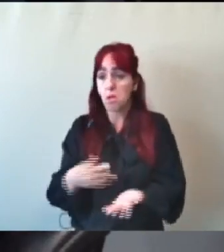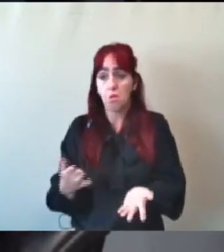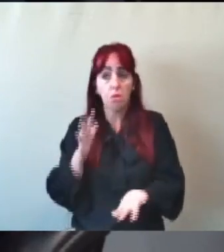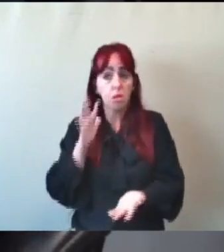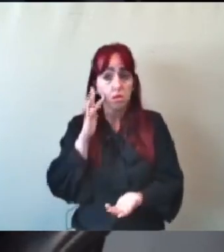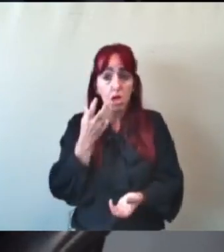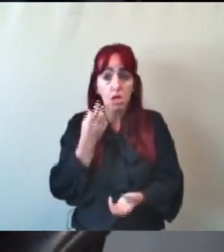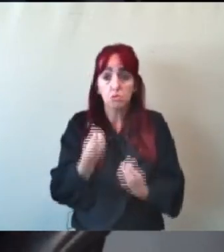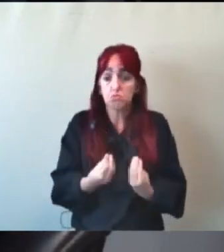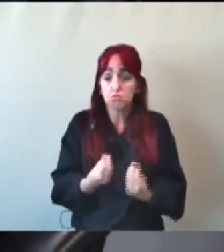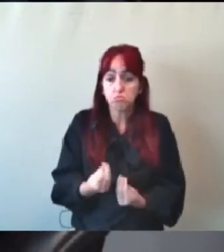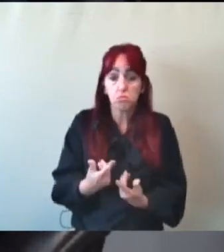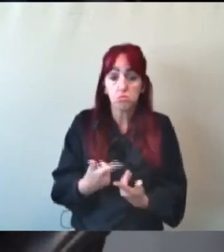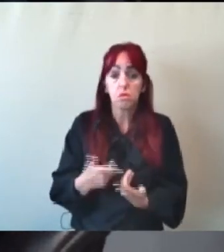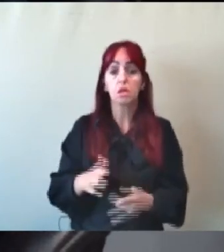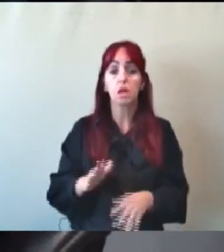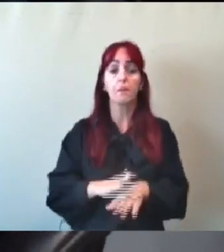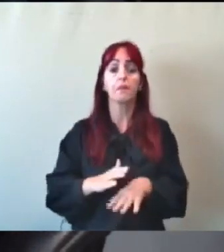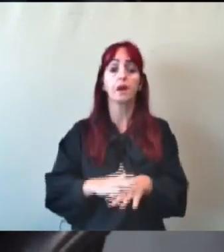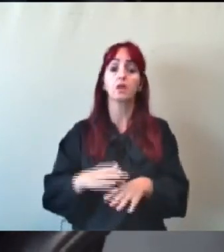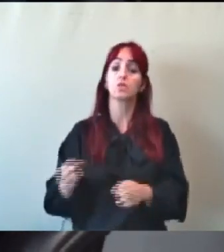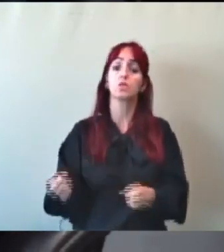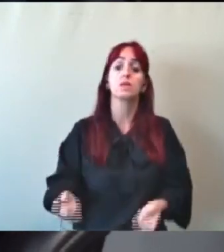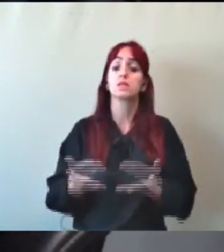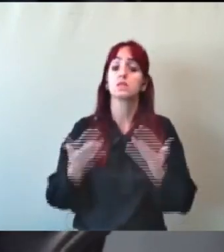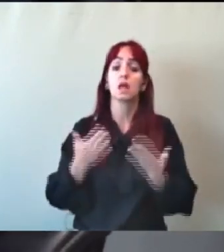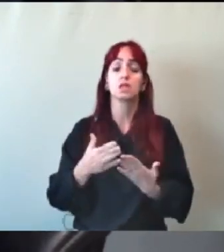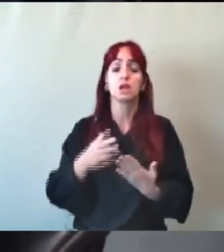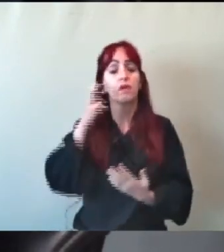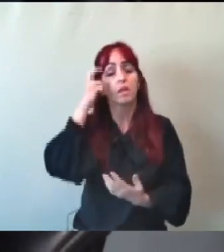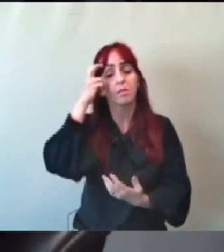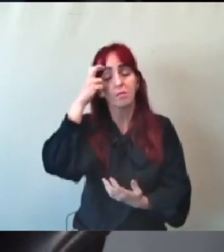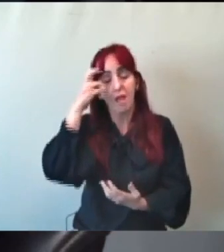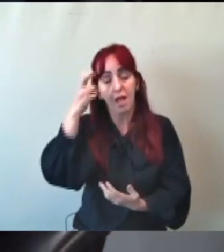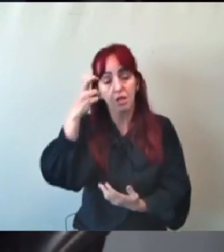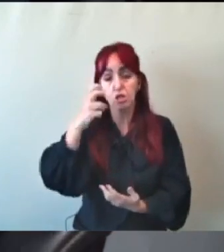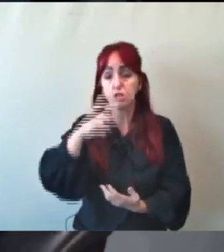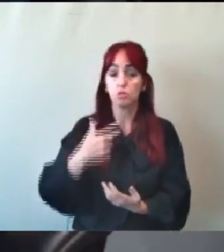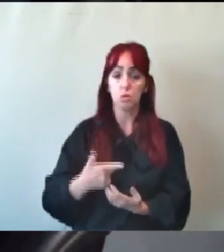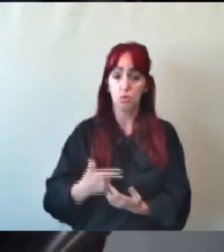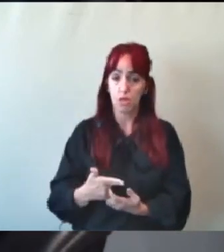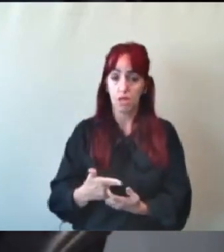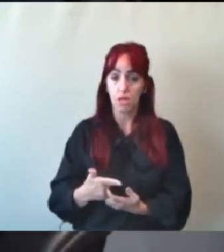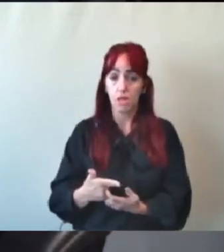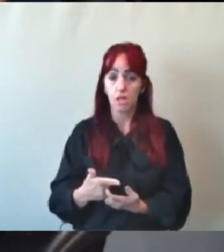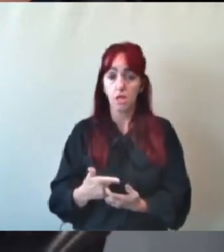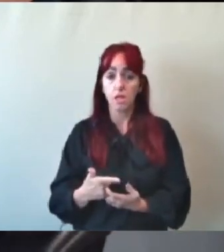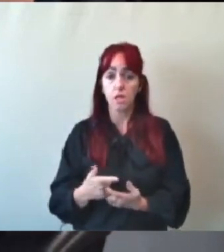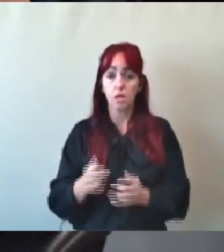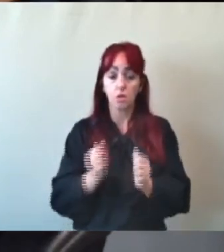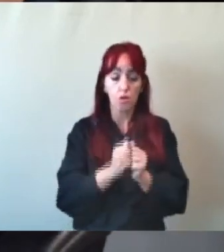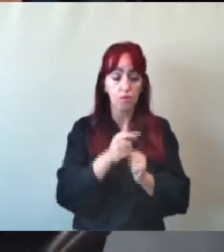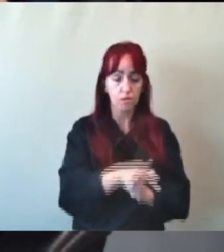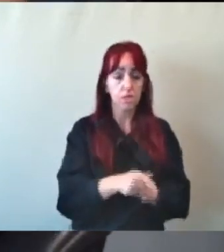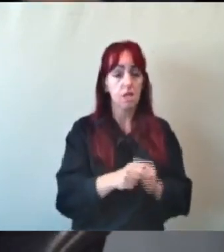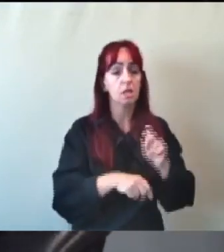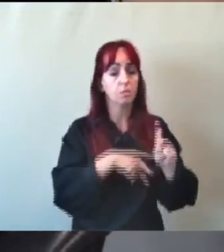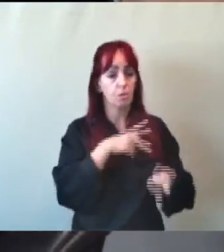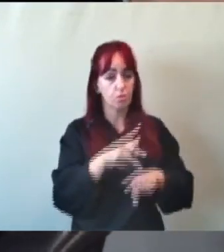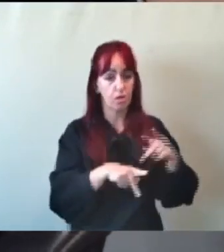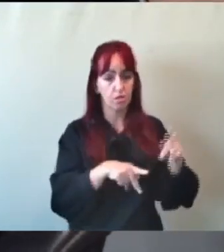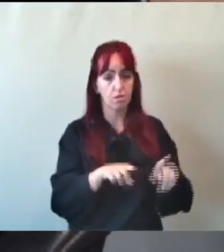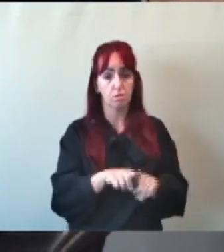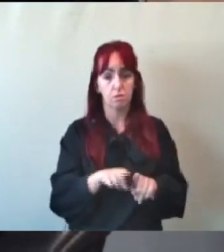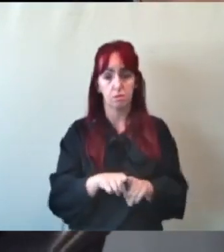uma iniciativa que não é inteligente do poder público com a população, com os comerciantes e outros segmentos da nossa cidade. Está